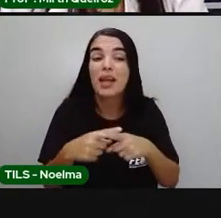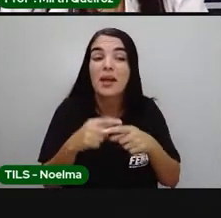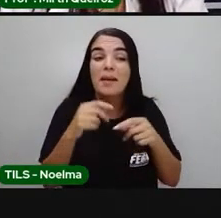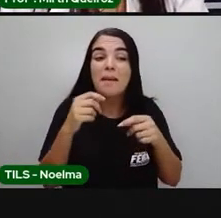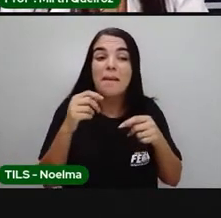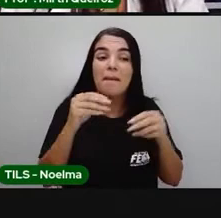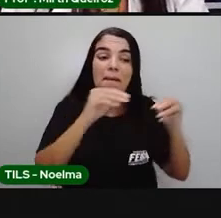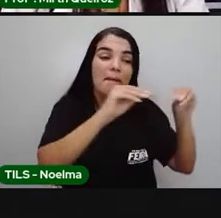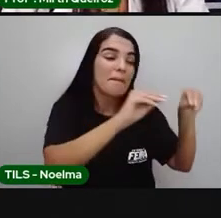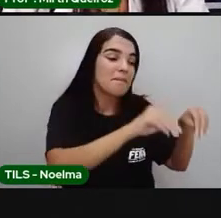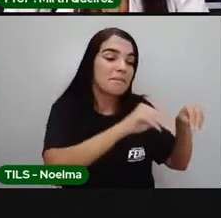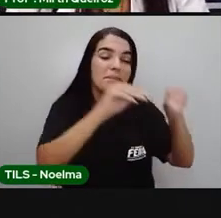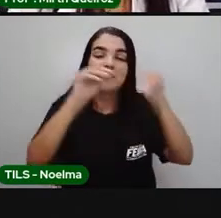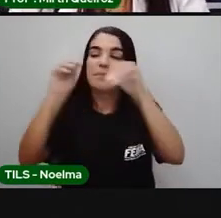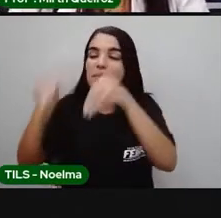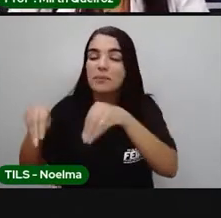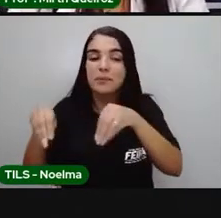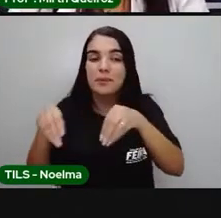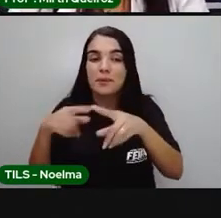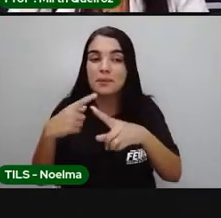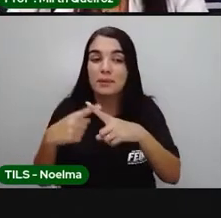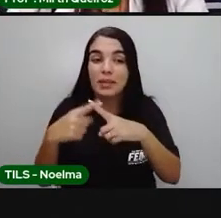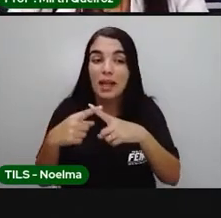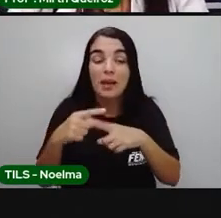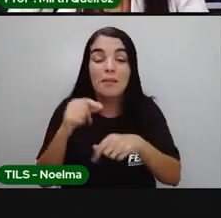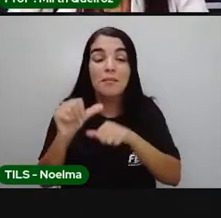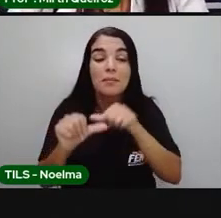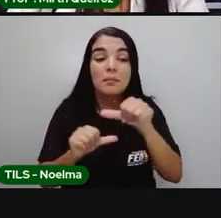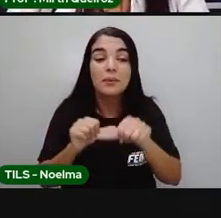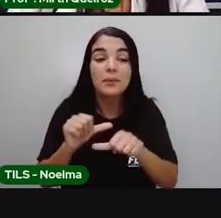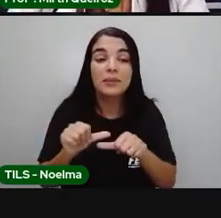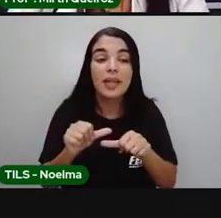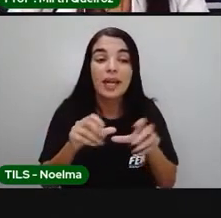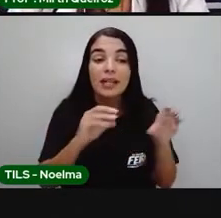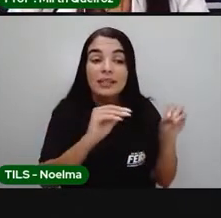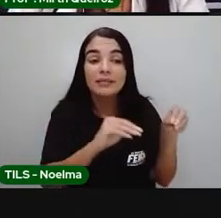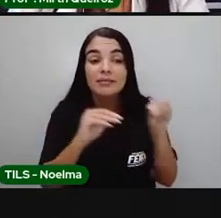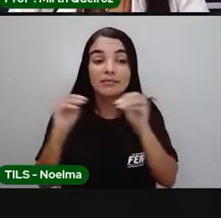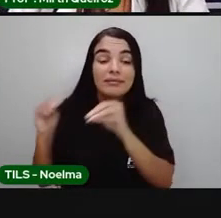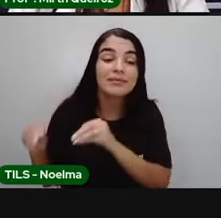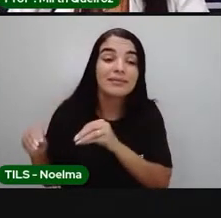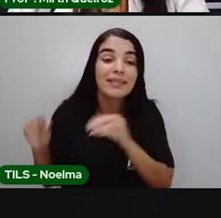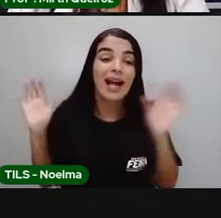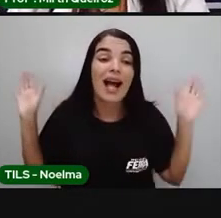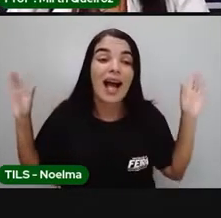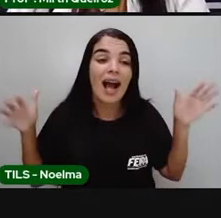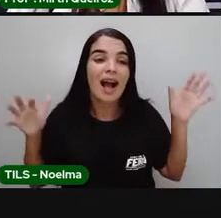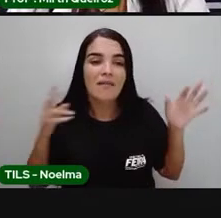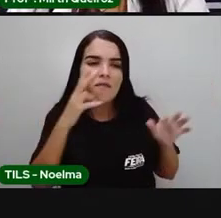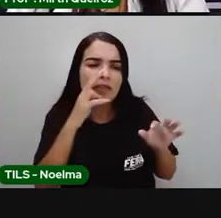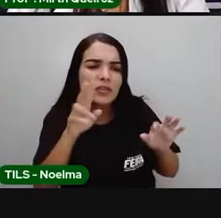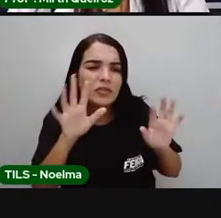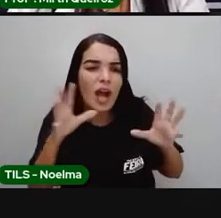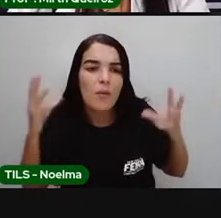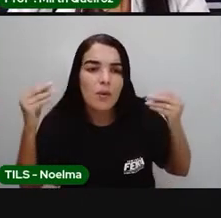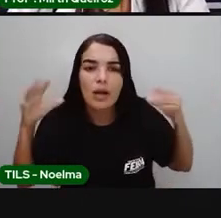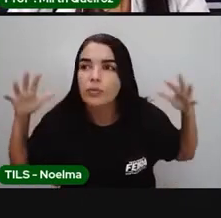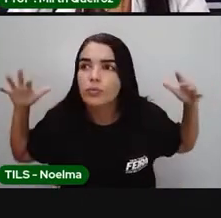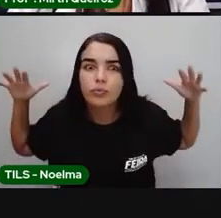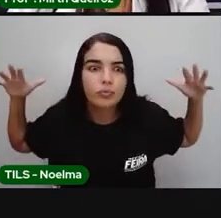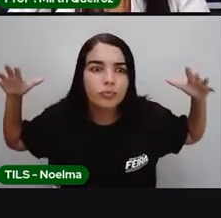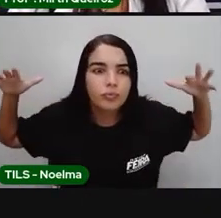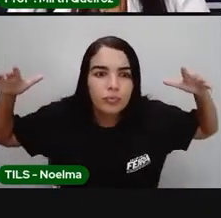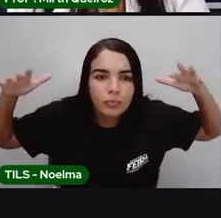outro ambiente em busca de melhores condições de vida. Por que que essas aves elas estão migrando? Geralmente, o clima ali